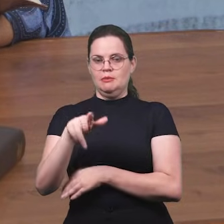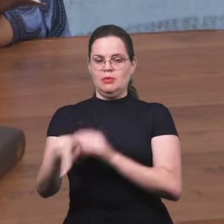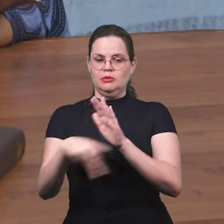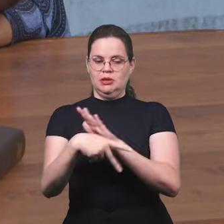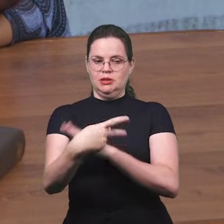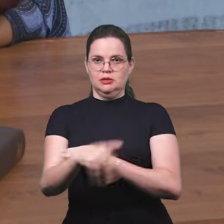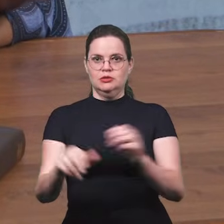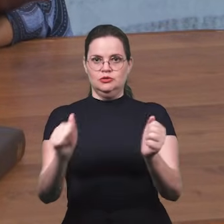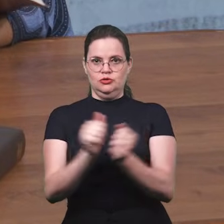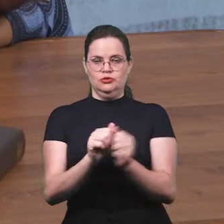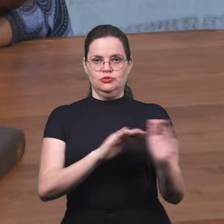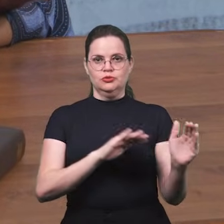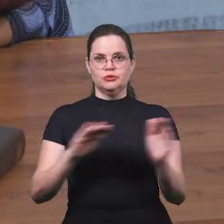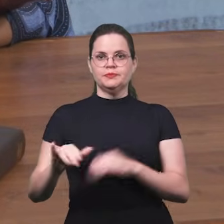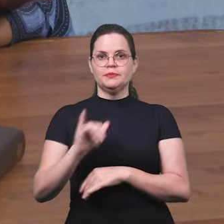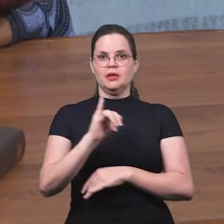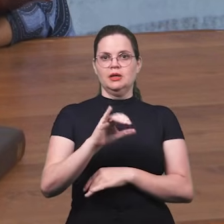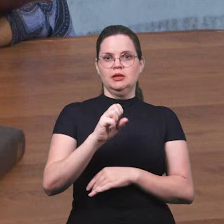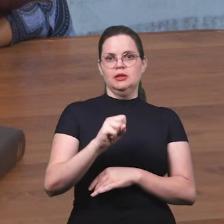Dos Izaritas,